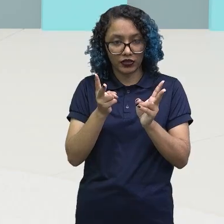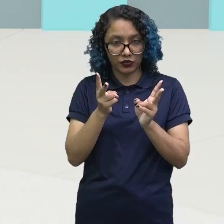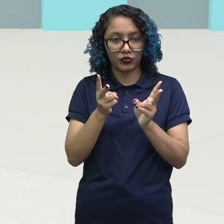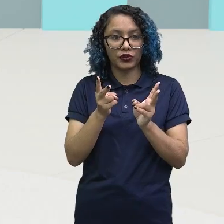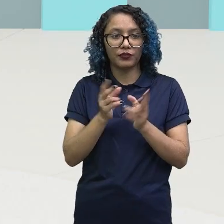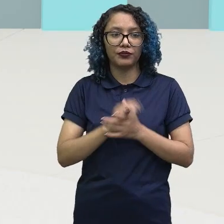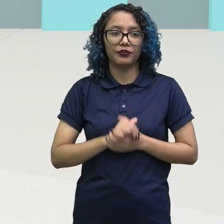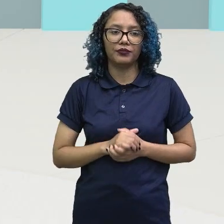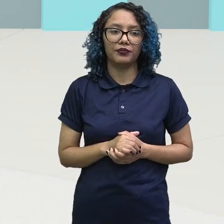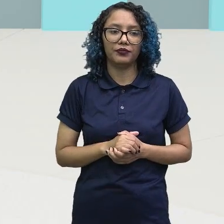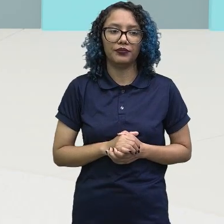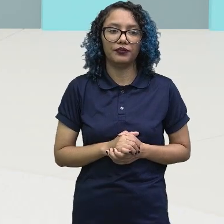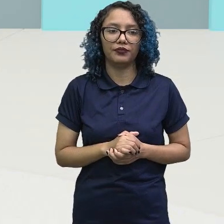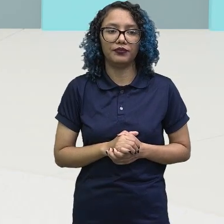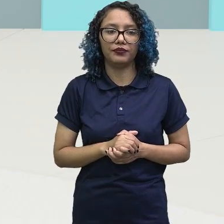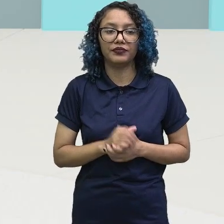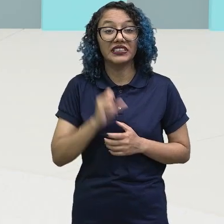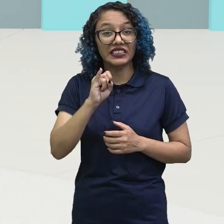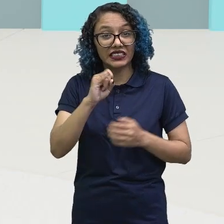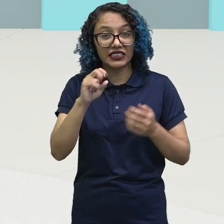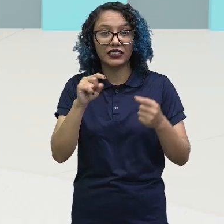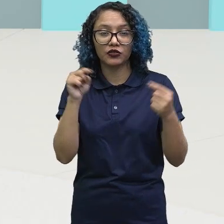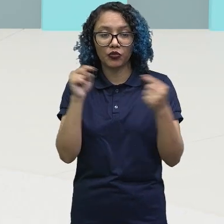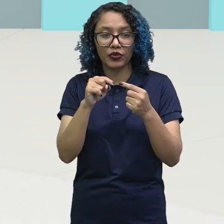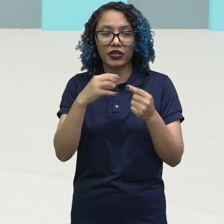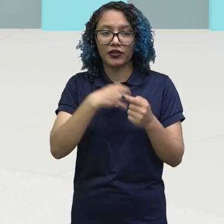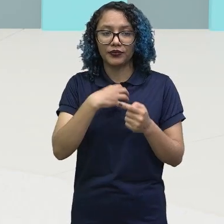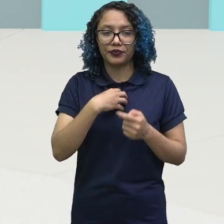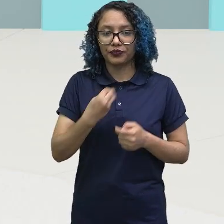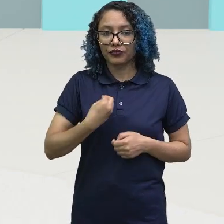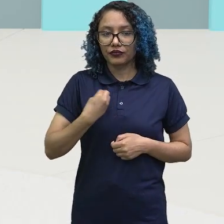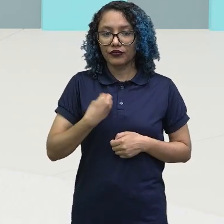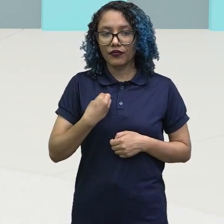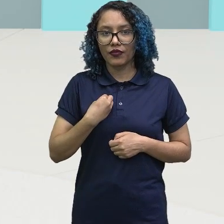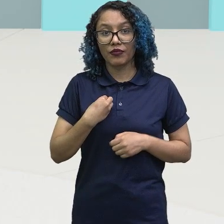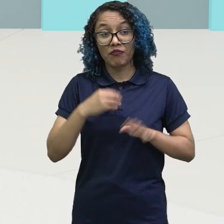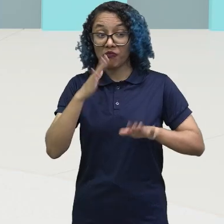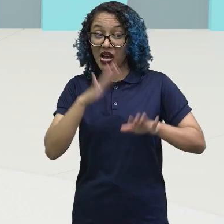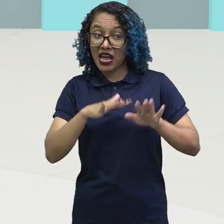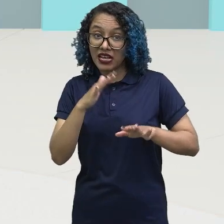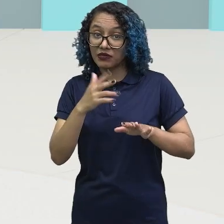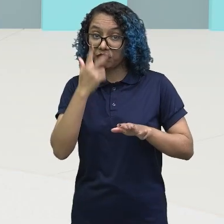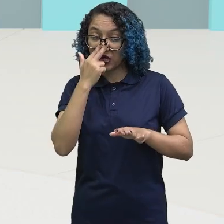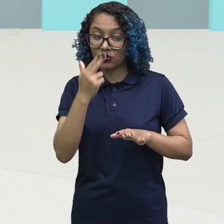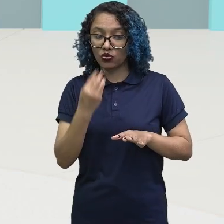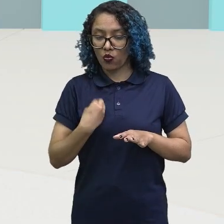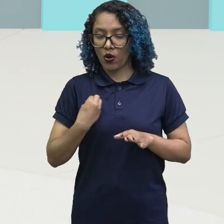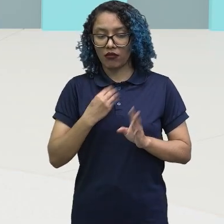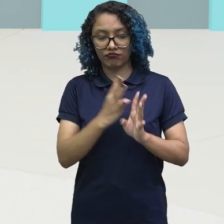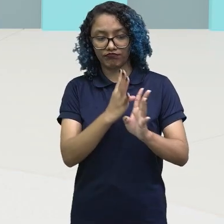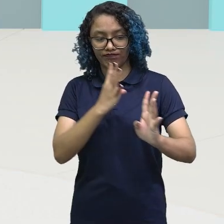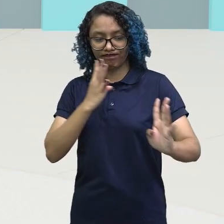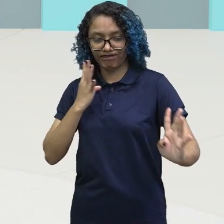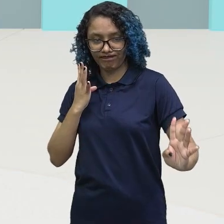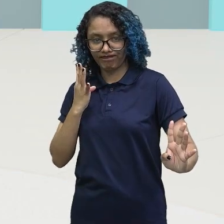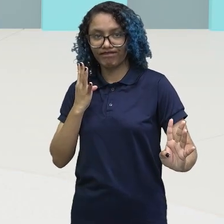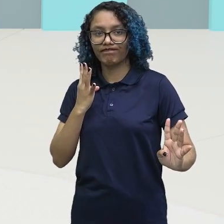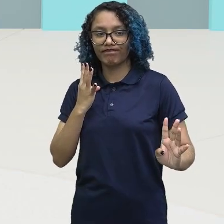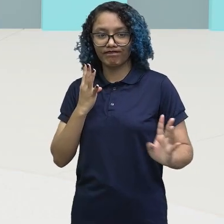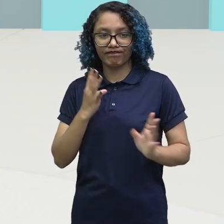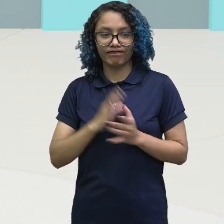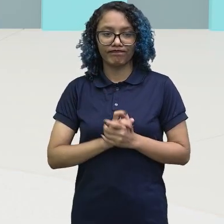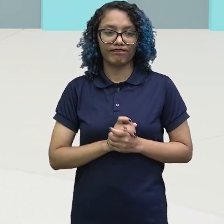fila. Nesse sentido de existir, ó, deve existir muitas pessoas na fila, se você trocar aí, formando essa